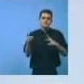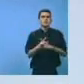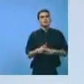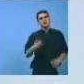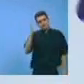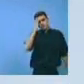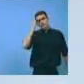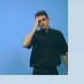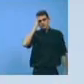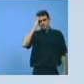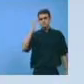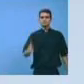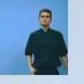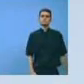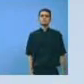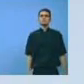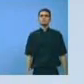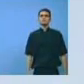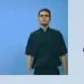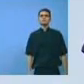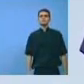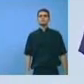Não cabe. A hora que eles abrem, que...